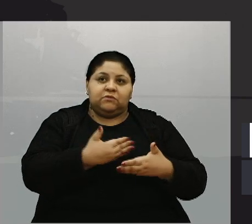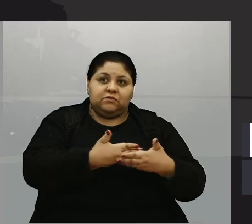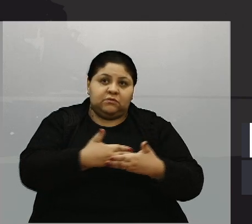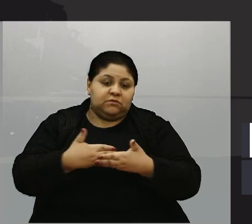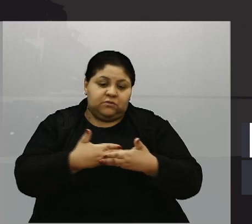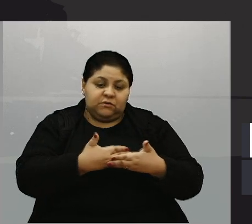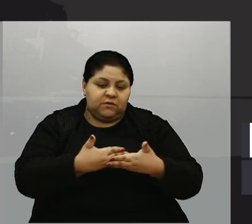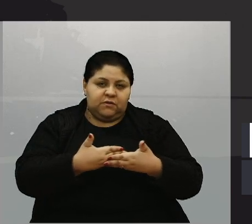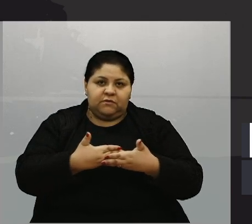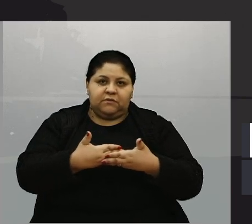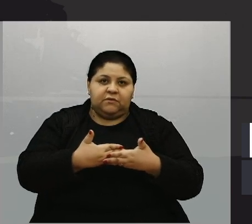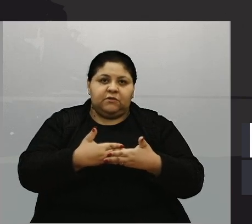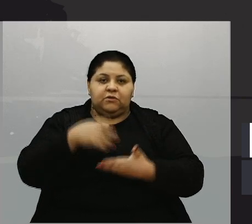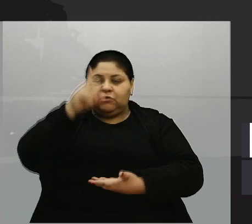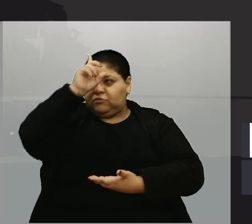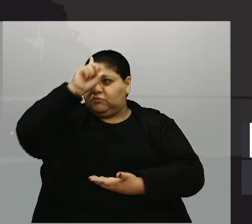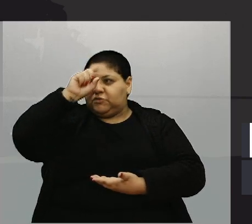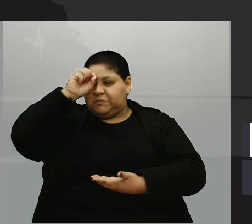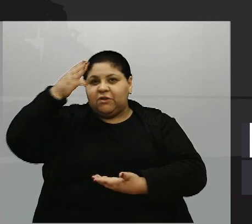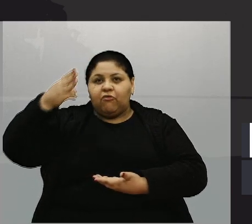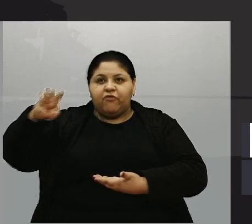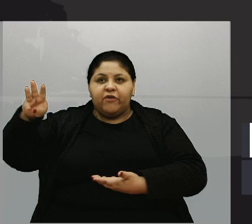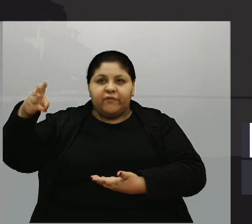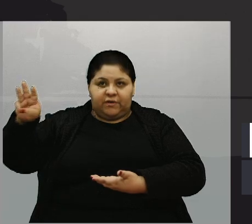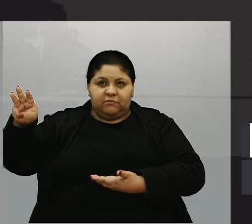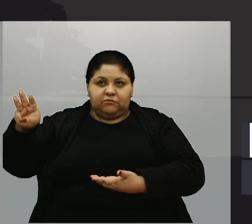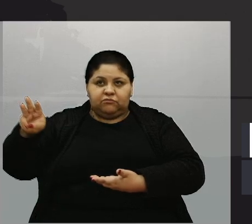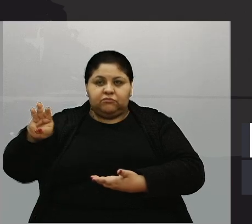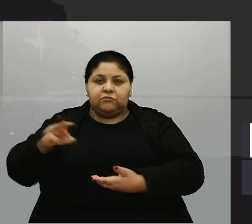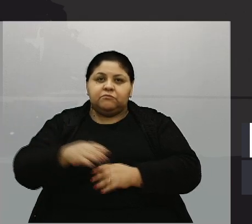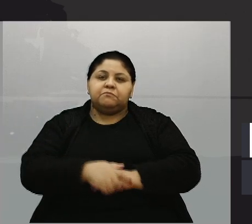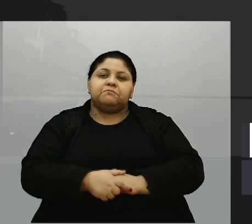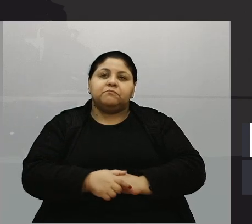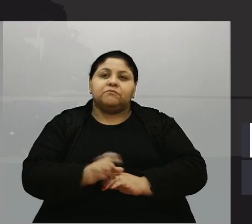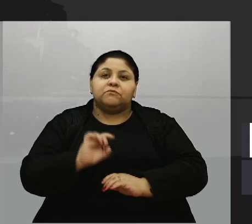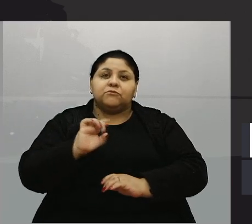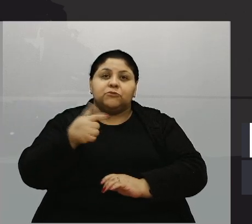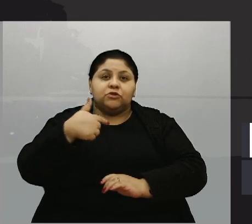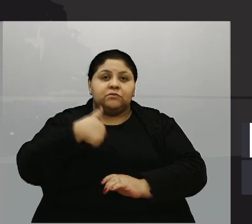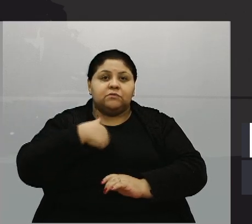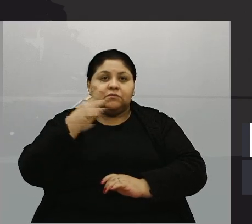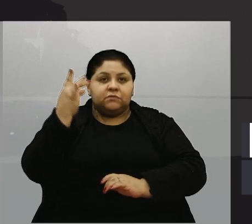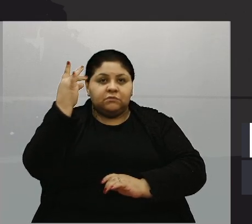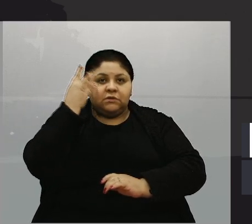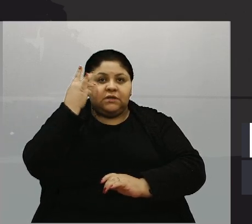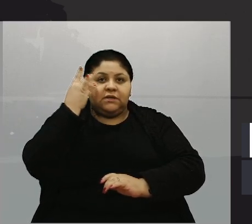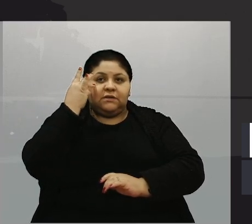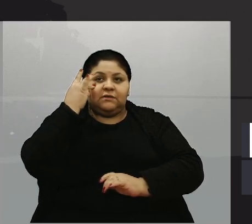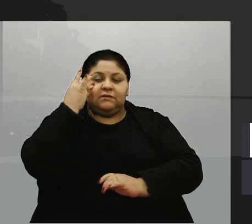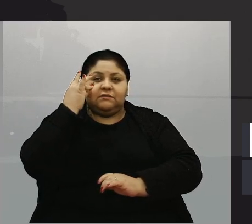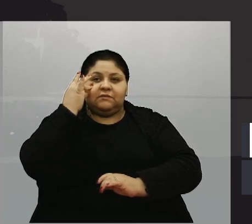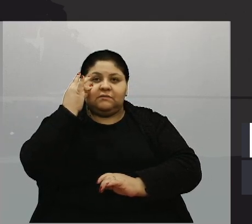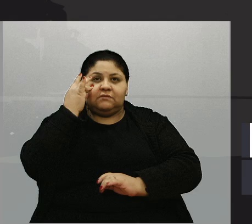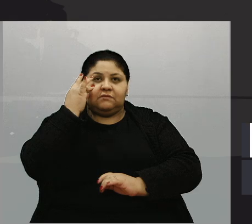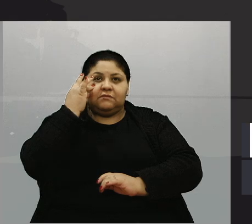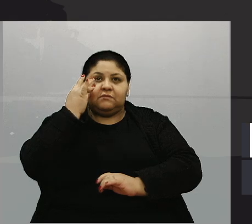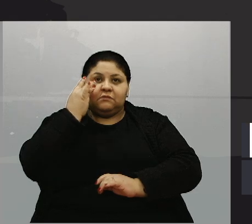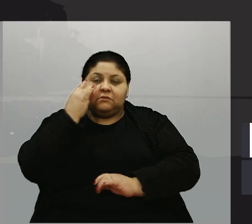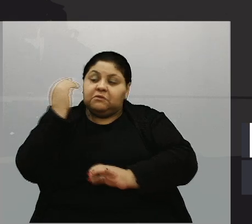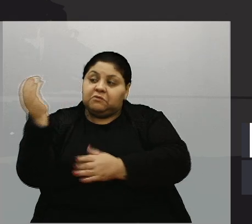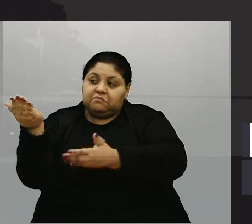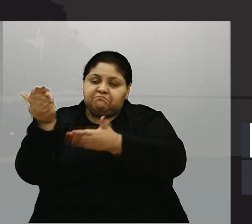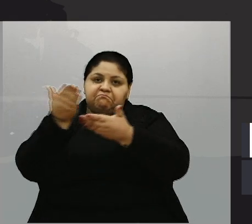no Virvi Ramos, e só eu estive presente lá. Fui muito bem